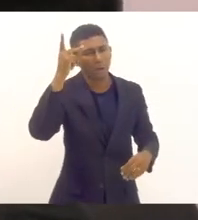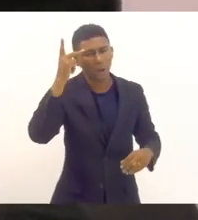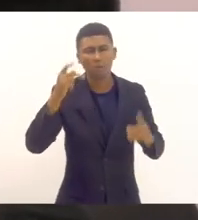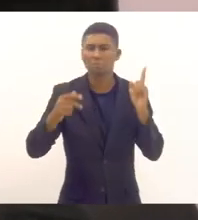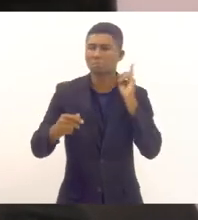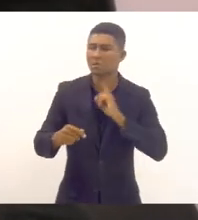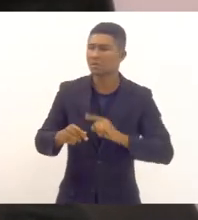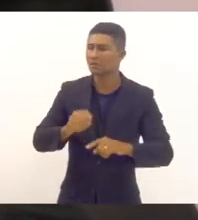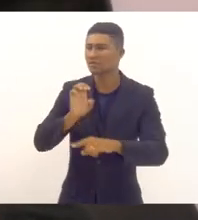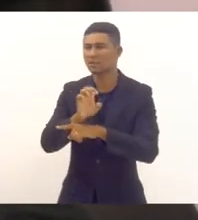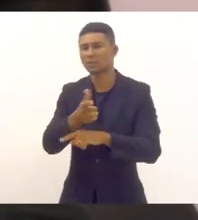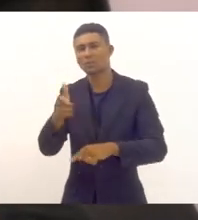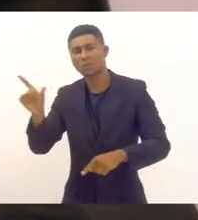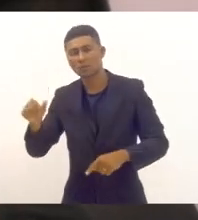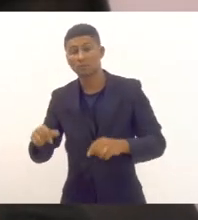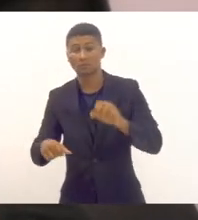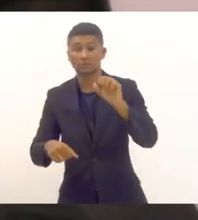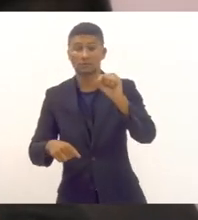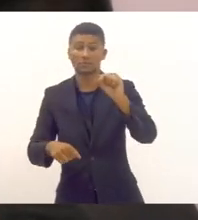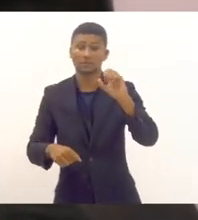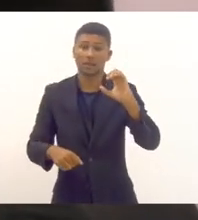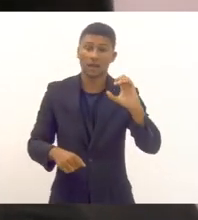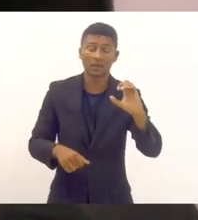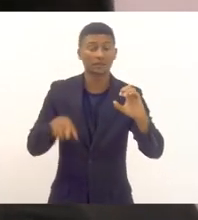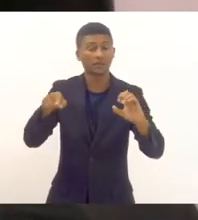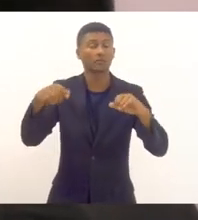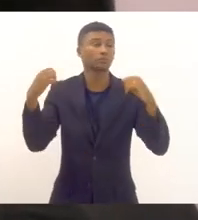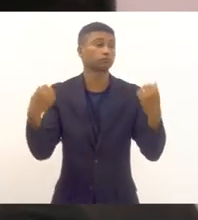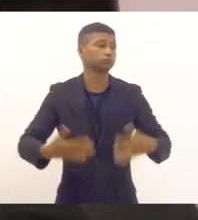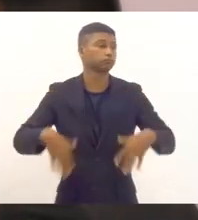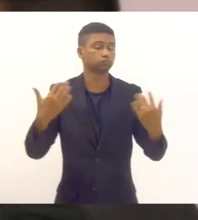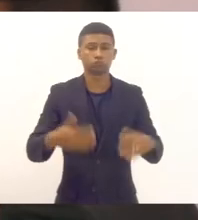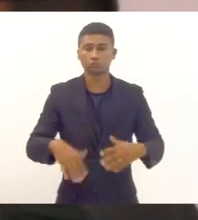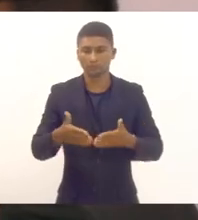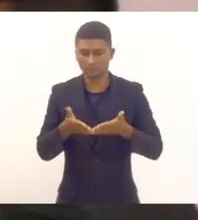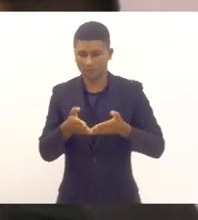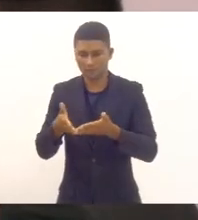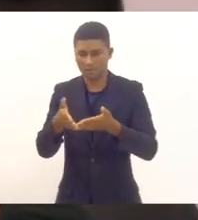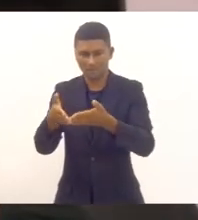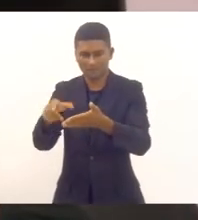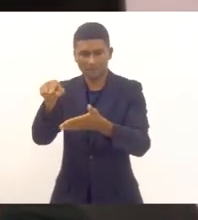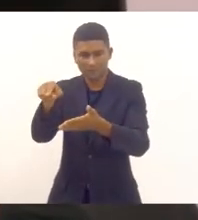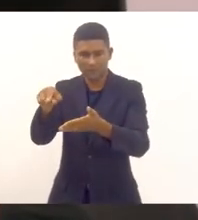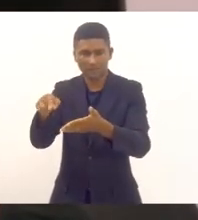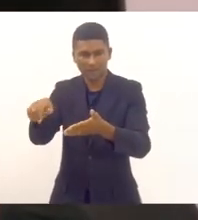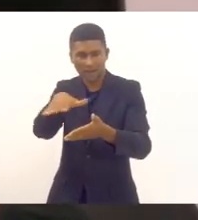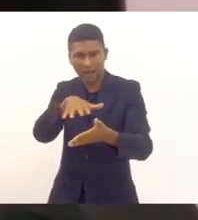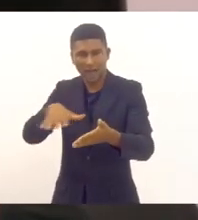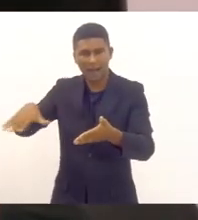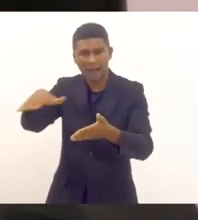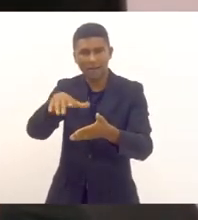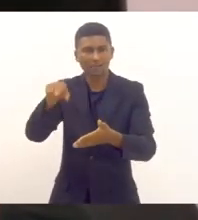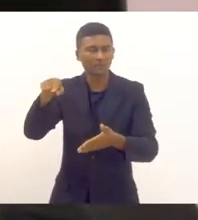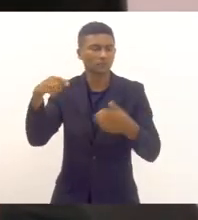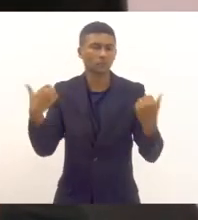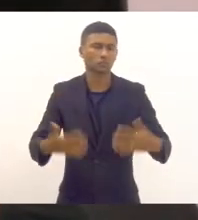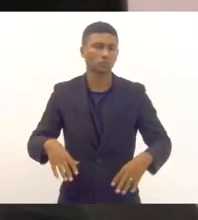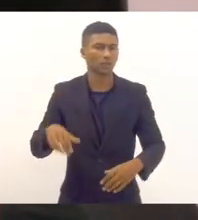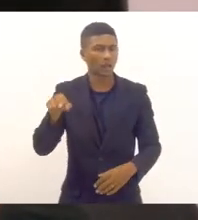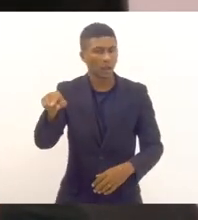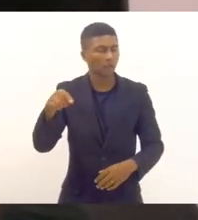outros estados. Santa Catarina, Felipe, bombando lá na área portuária, né? A gente estava numa feira da